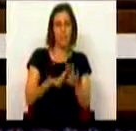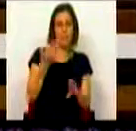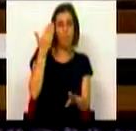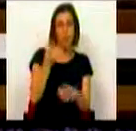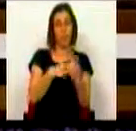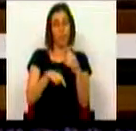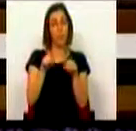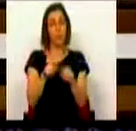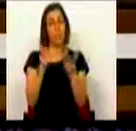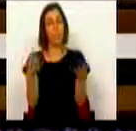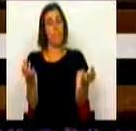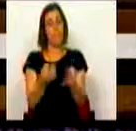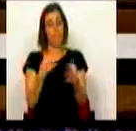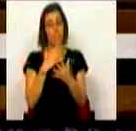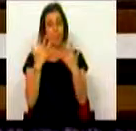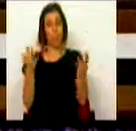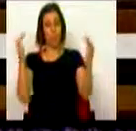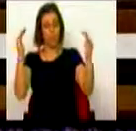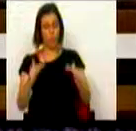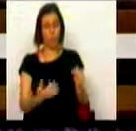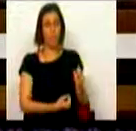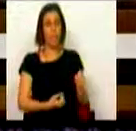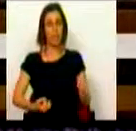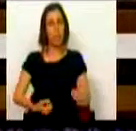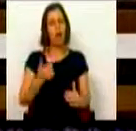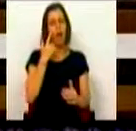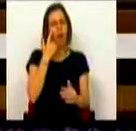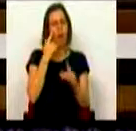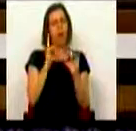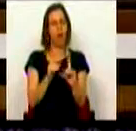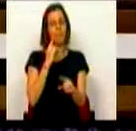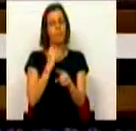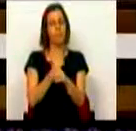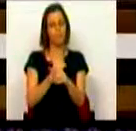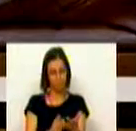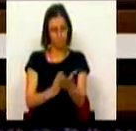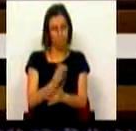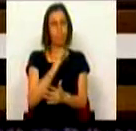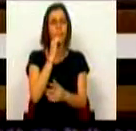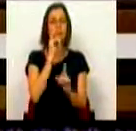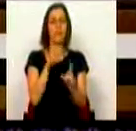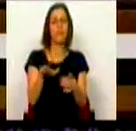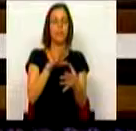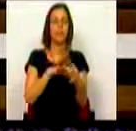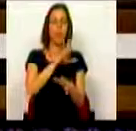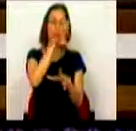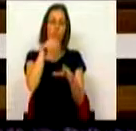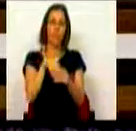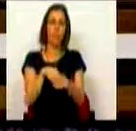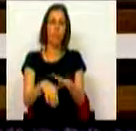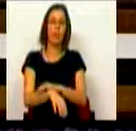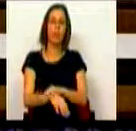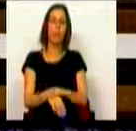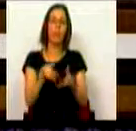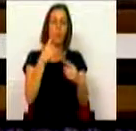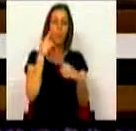isso que, apesar da enorme redução do desemprego de longa duração, se tem mantido constante a dimensão do envolvimento